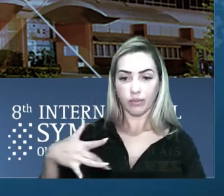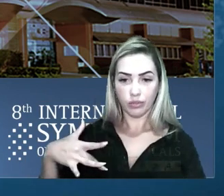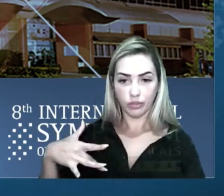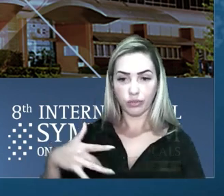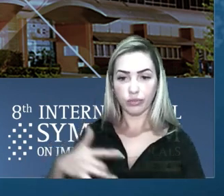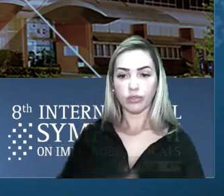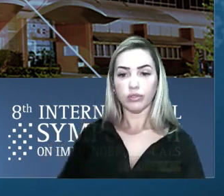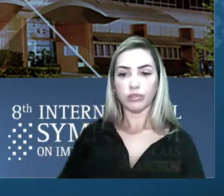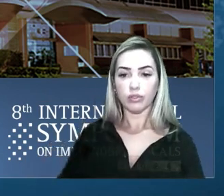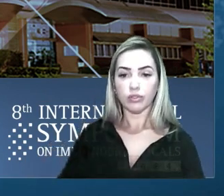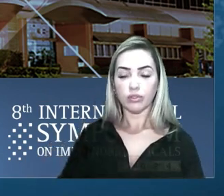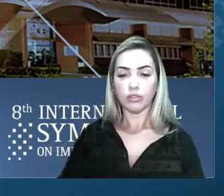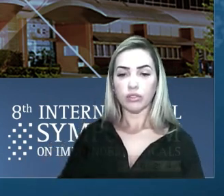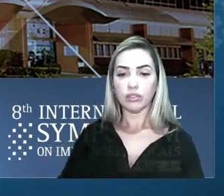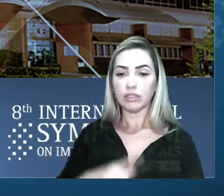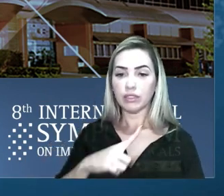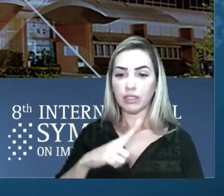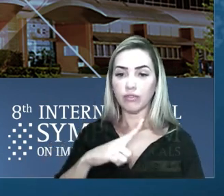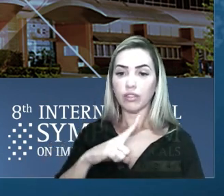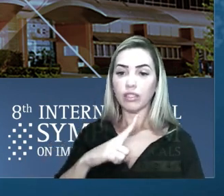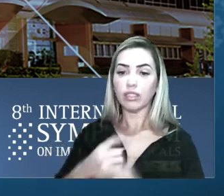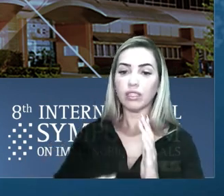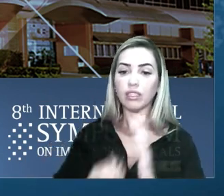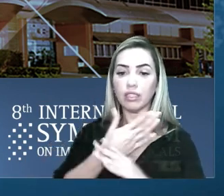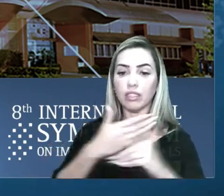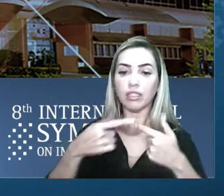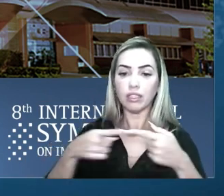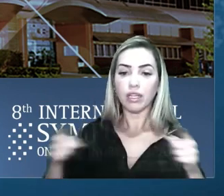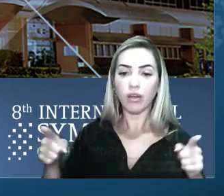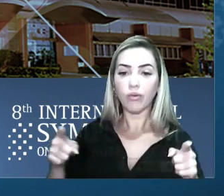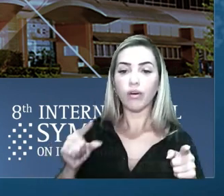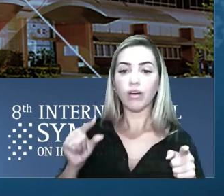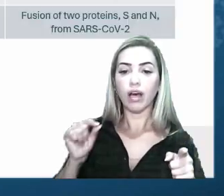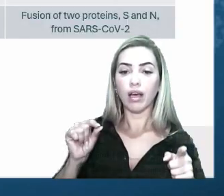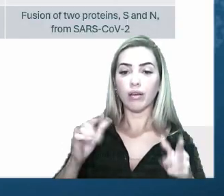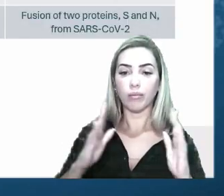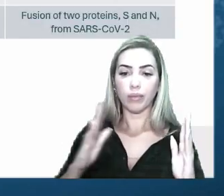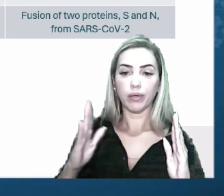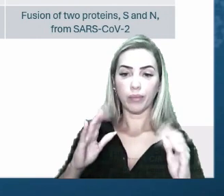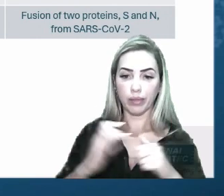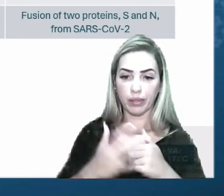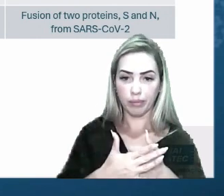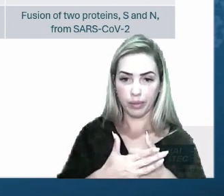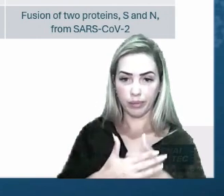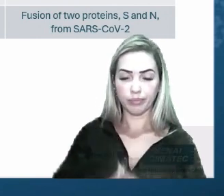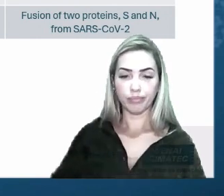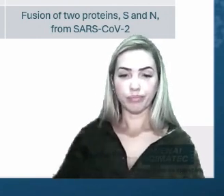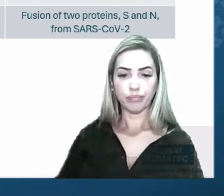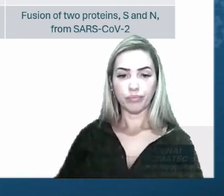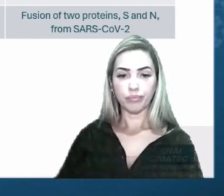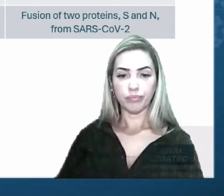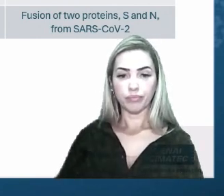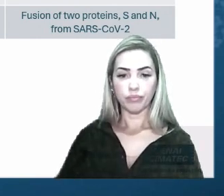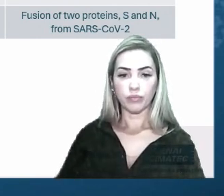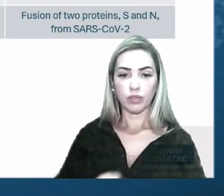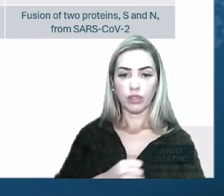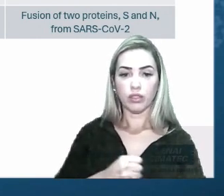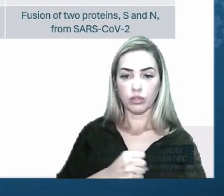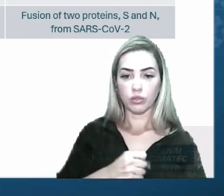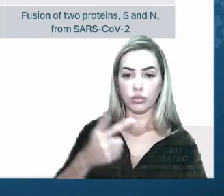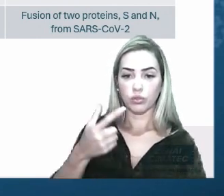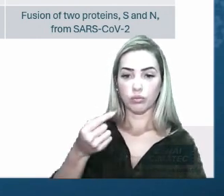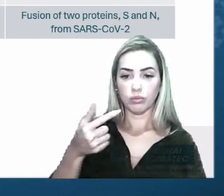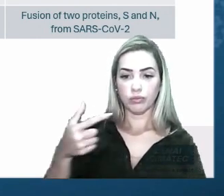que foi justamente inaugurada na pandemia, em 2020.